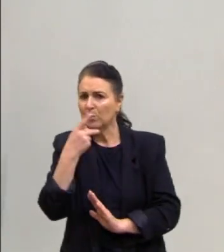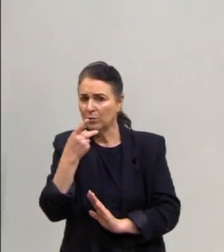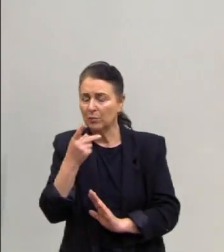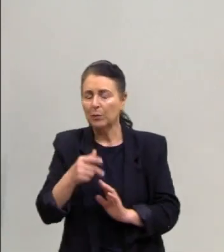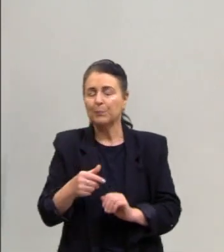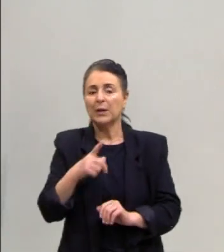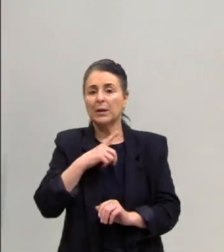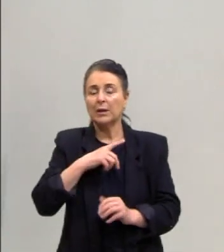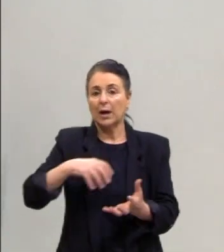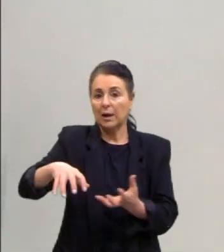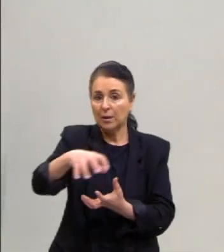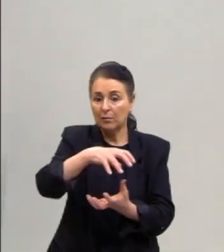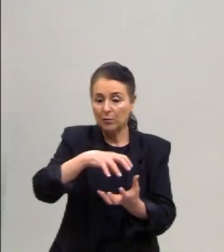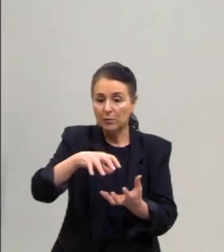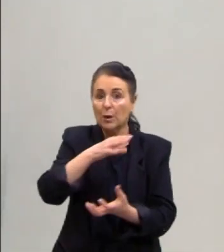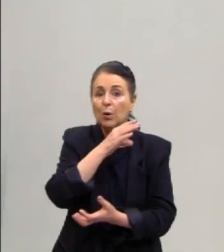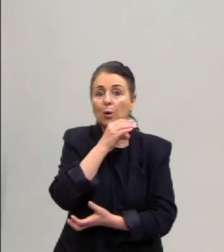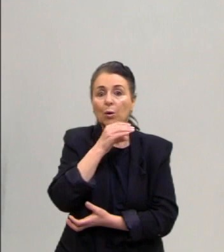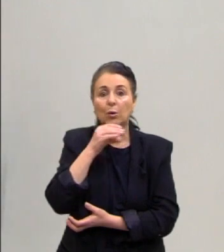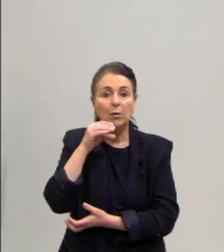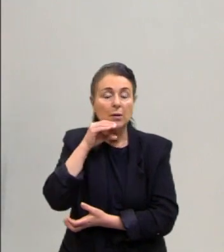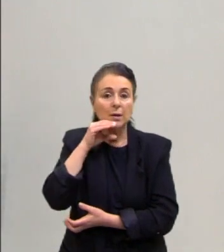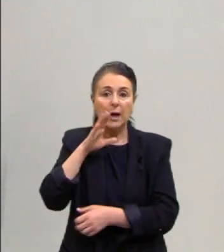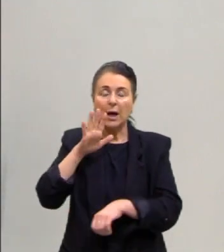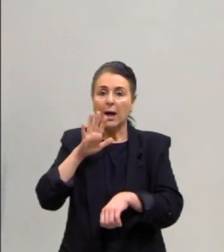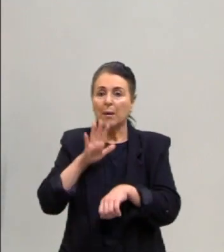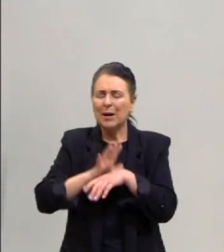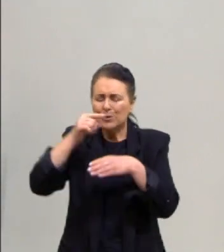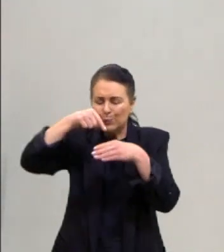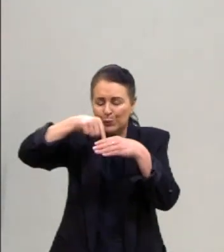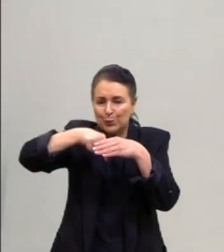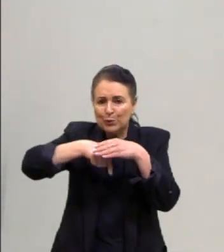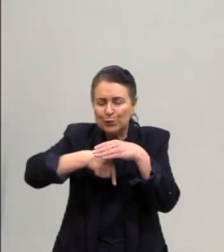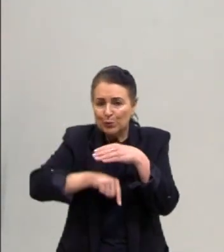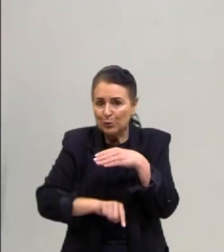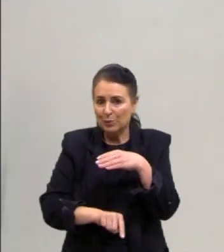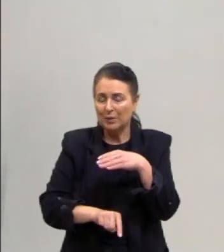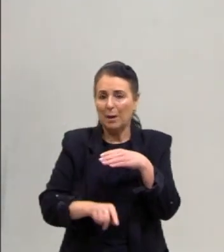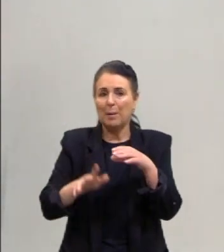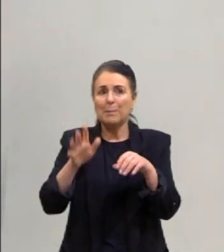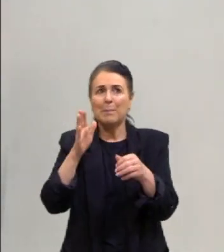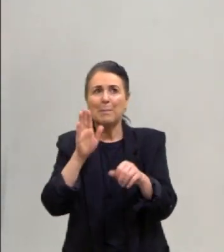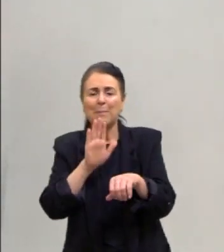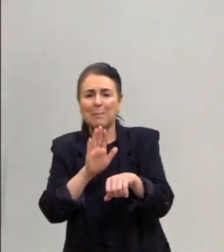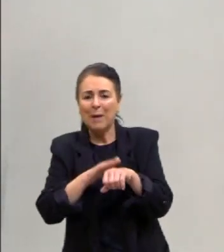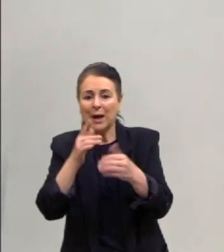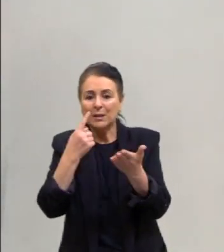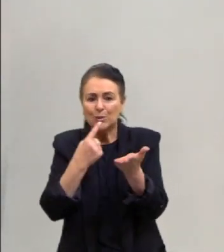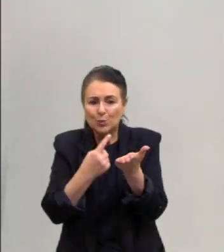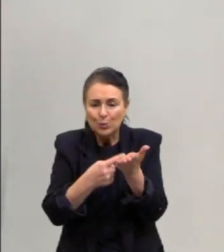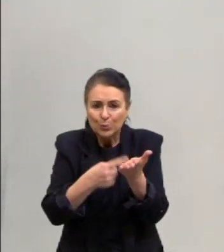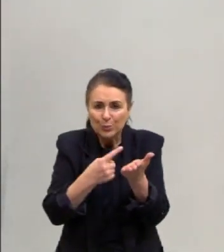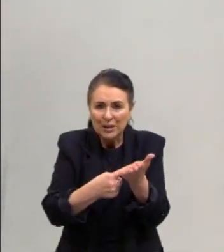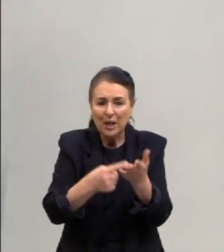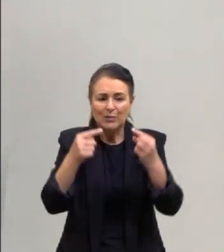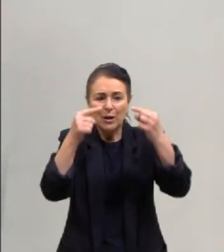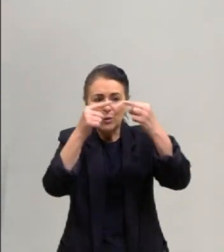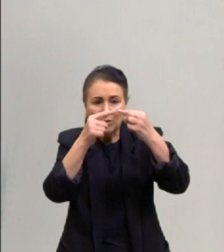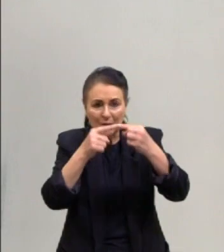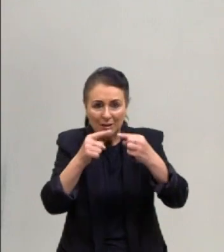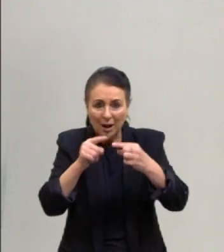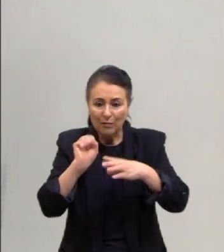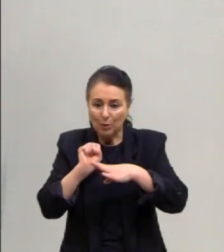ressaltar que a Revolução Cubana é considerado uma das mais profundas né uma das mais comprometidas com socialismo mas atualmente